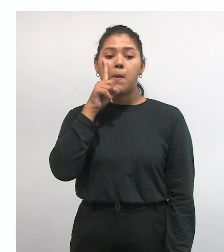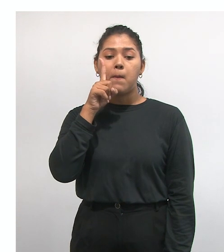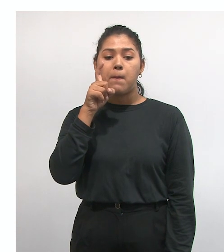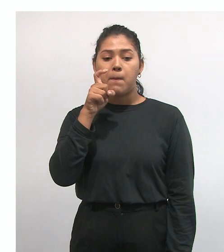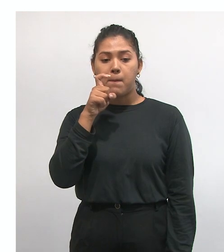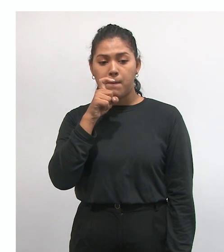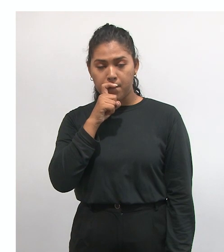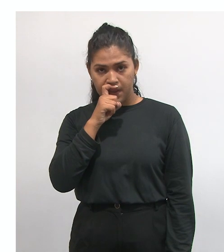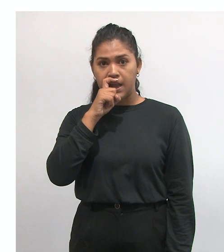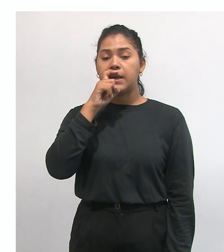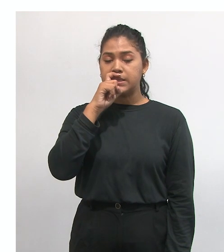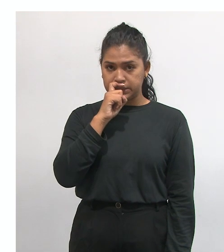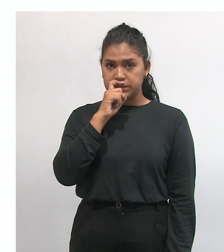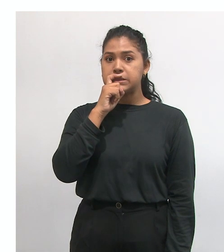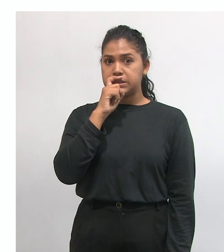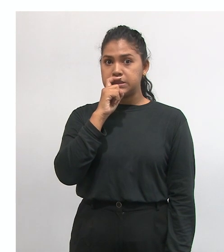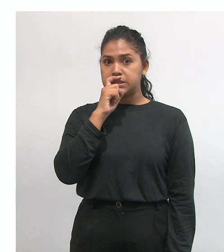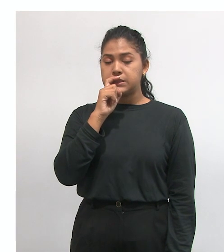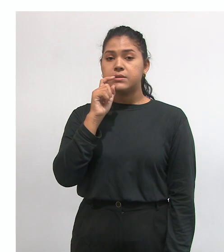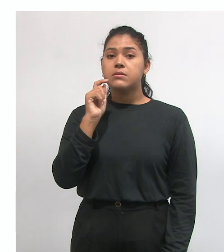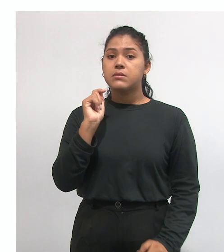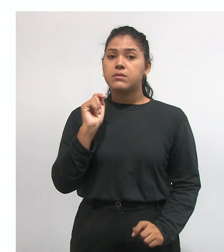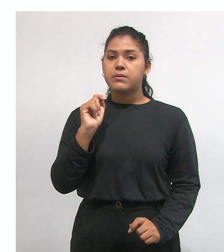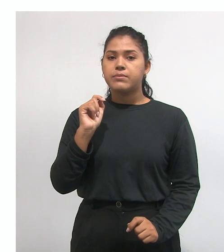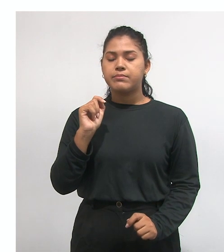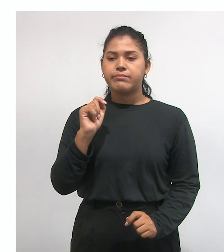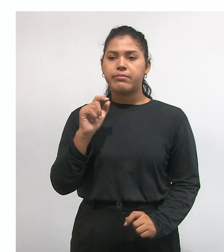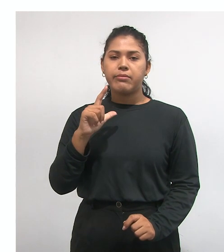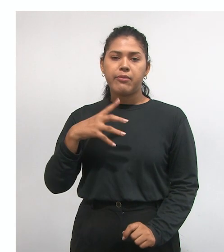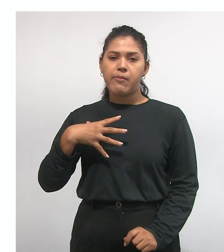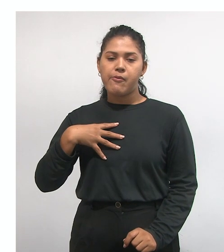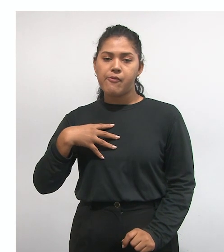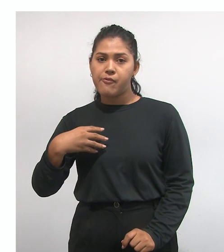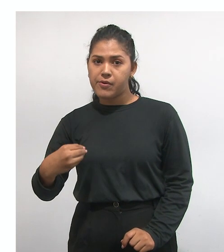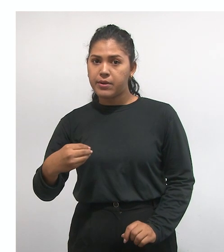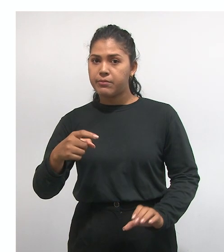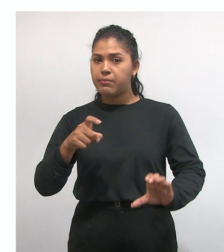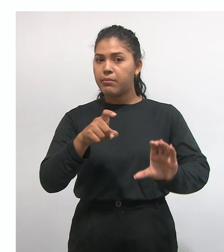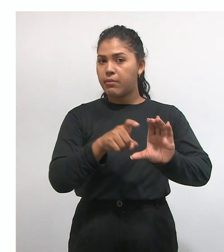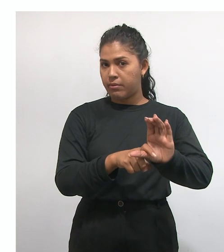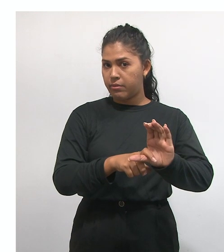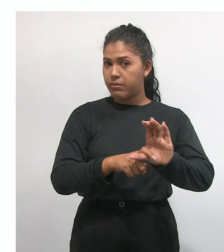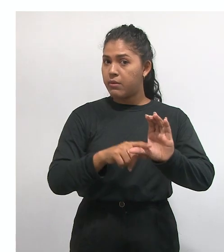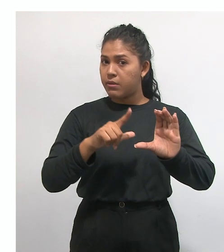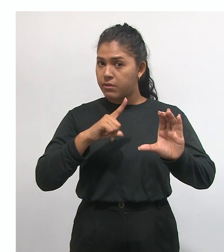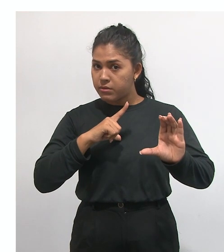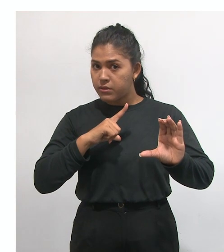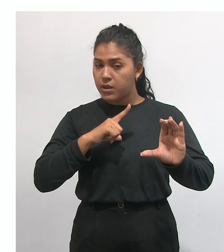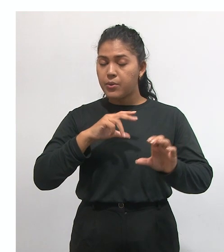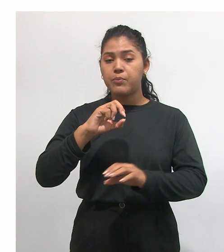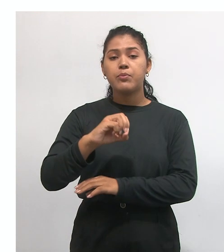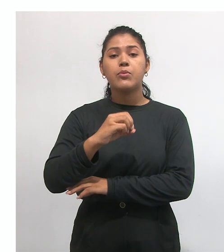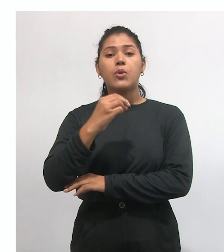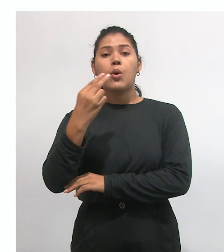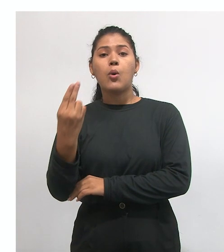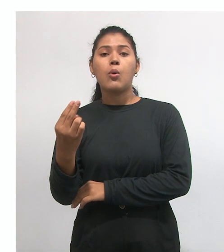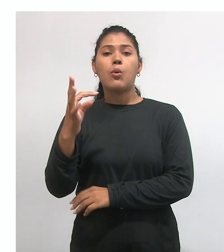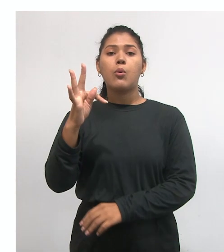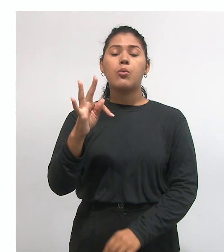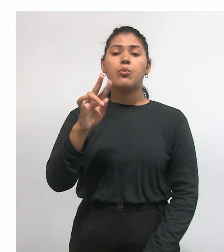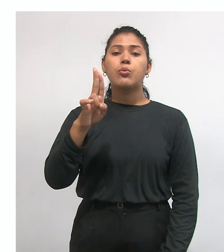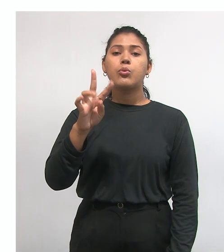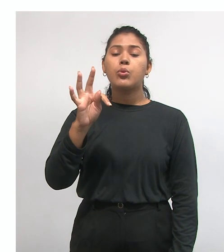pelos tributos devidos por seus filhos menores, tá? Os tutores e curadores pelos tributos devidos por